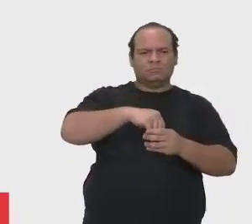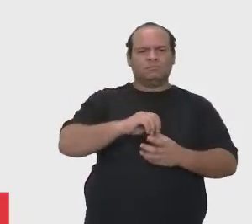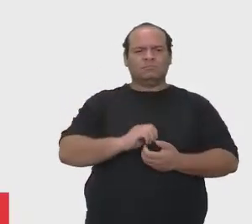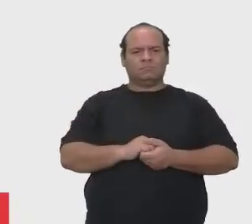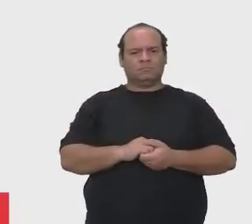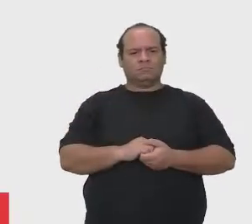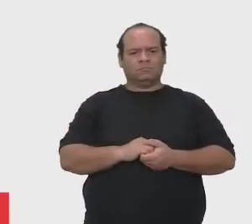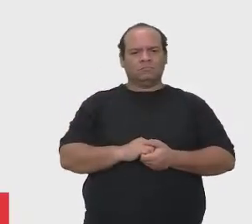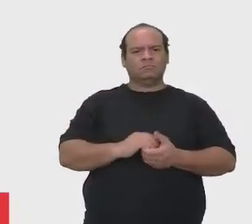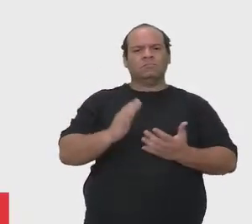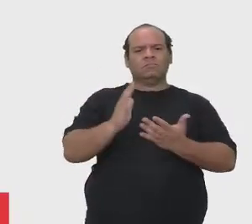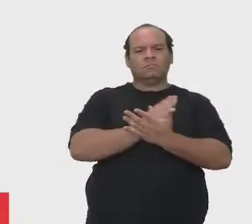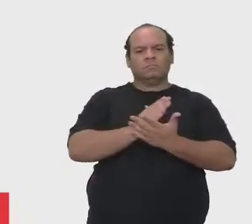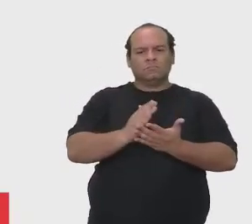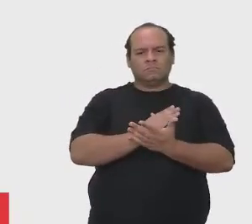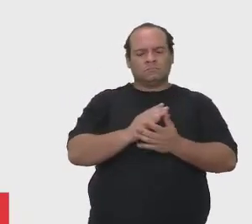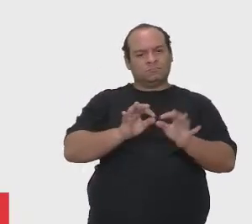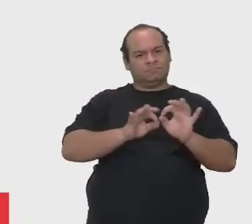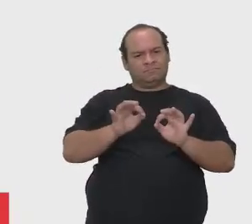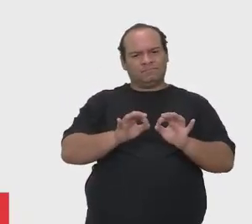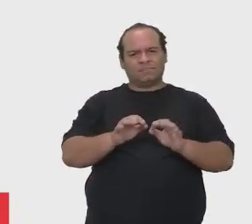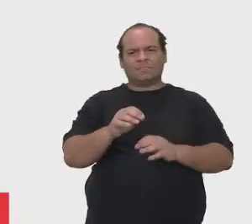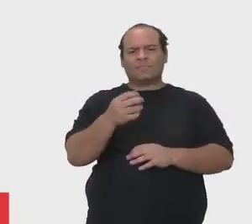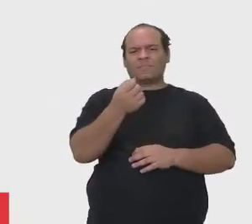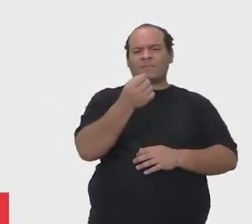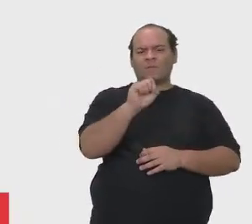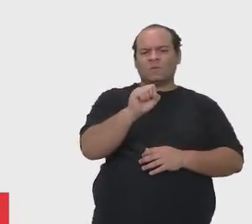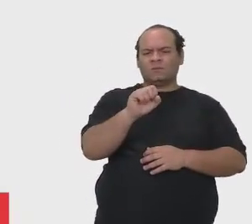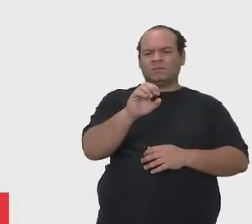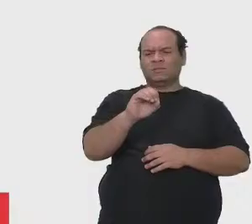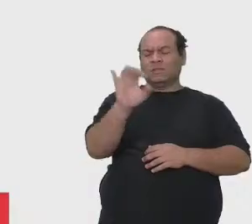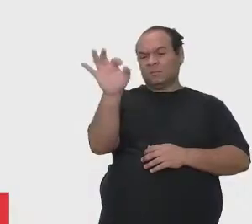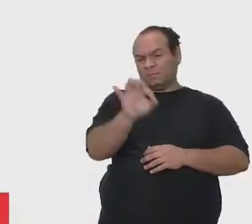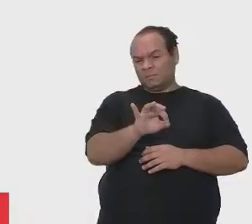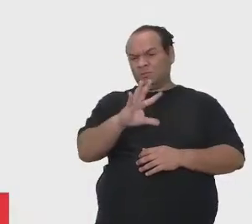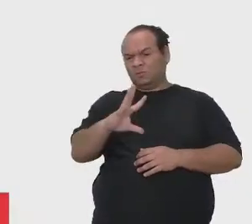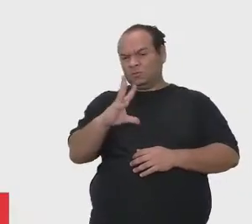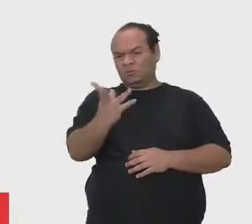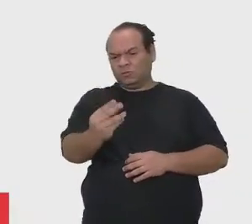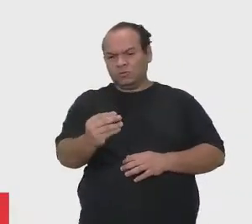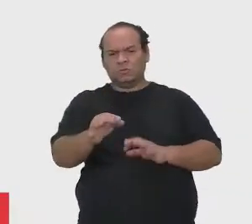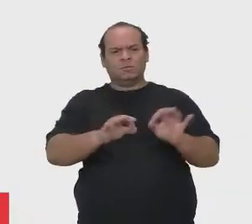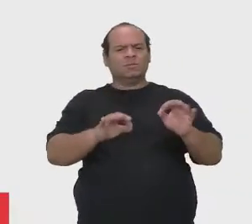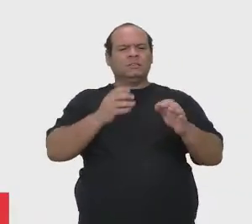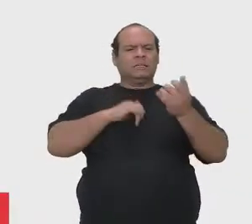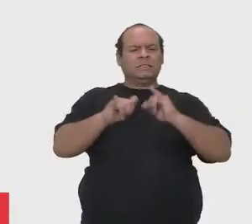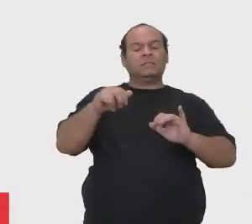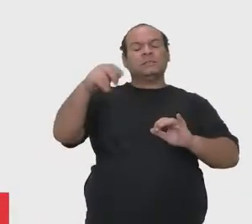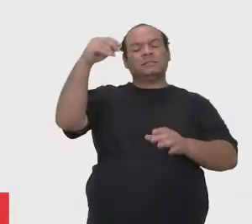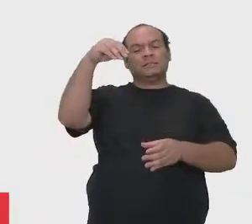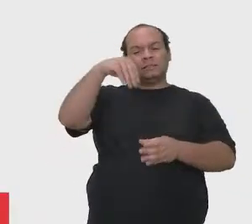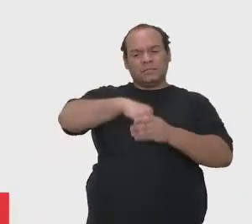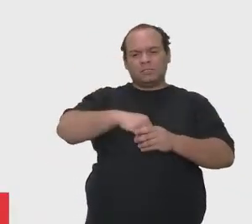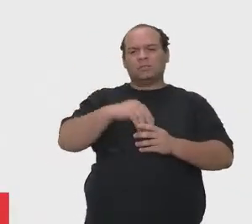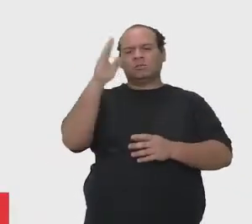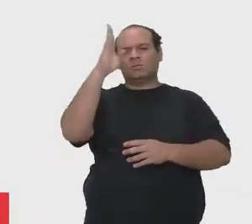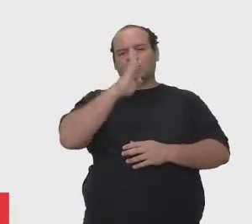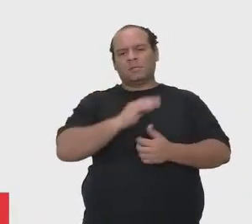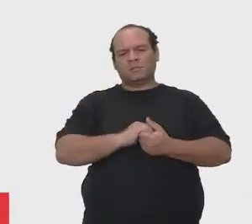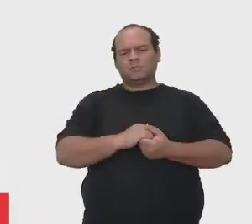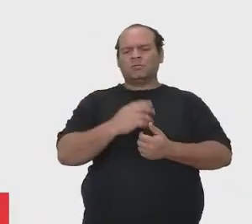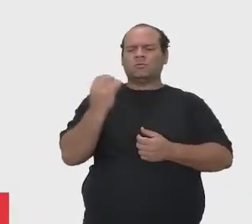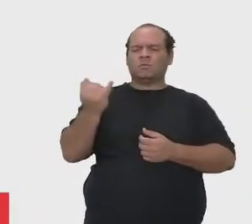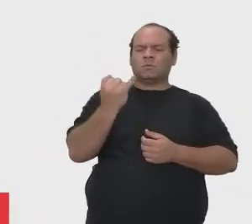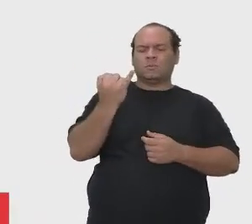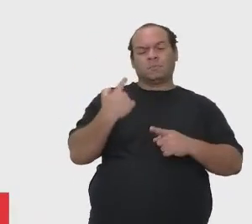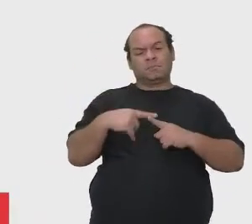aqui fontes renováveis que elas representam mais de 80% de toda a oferta de eletricidade do Brasil. E por que isso é